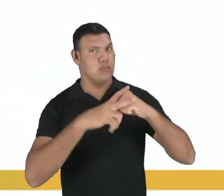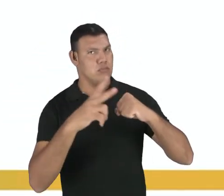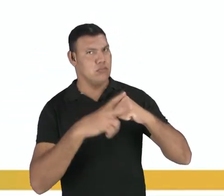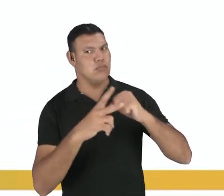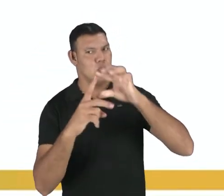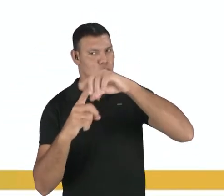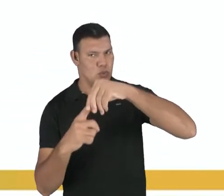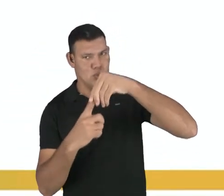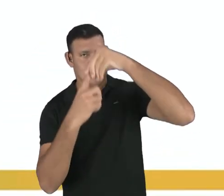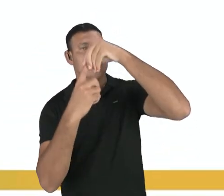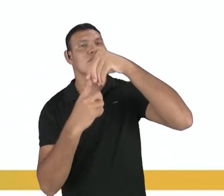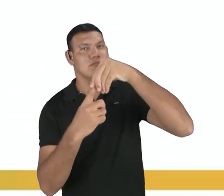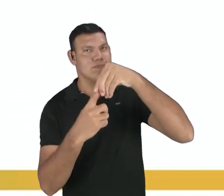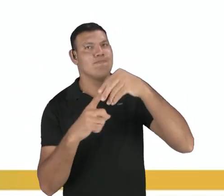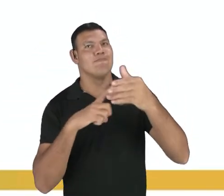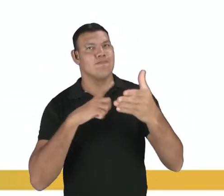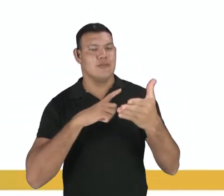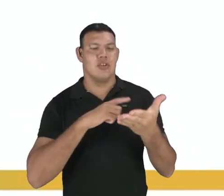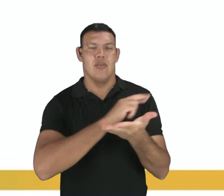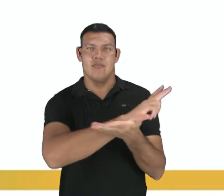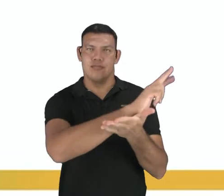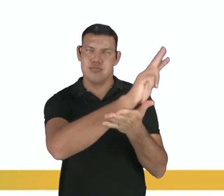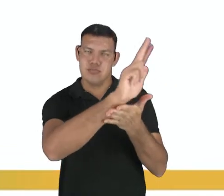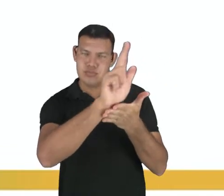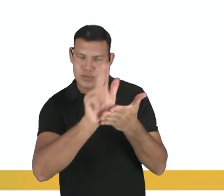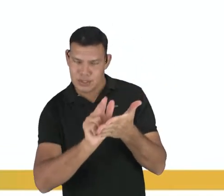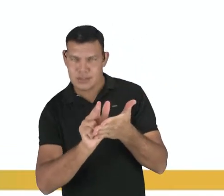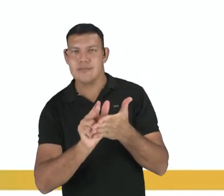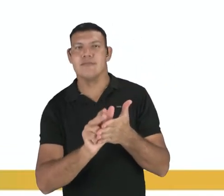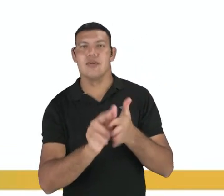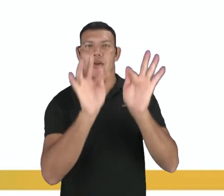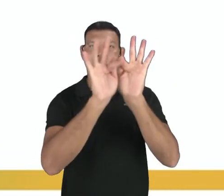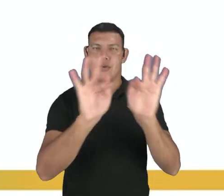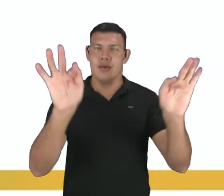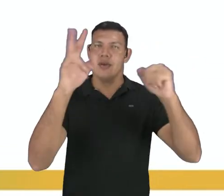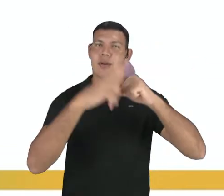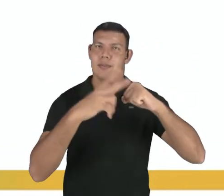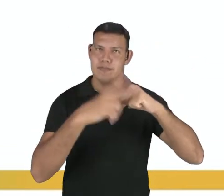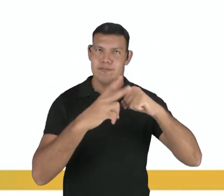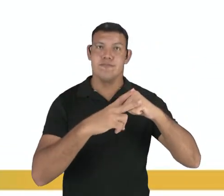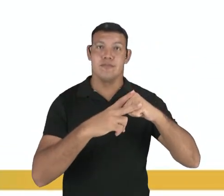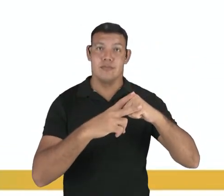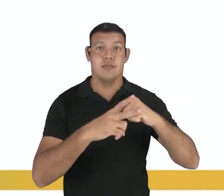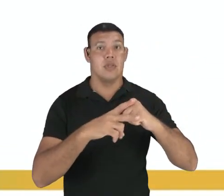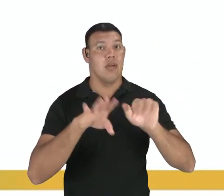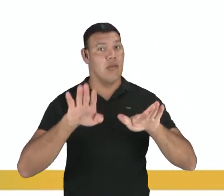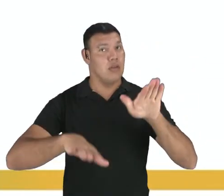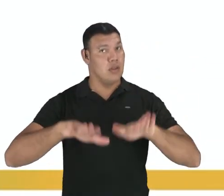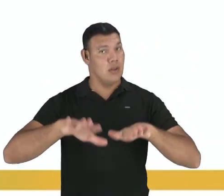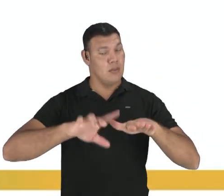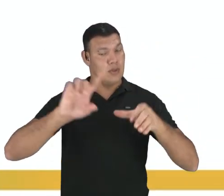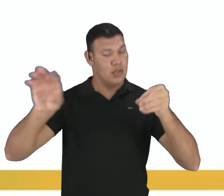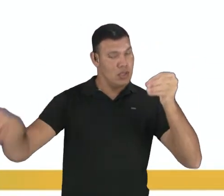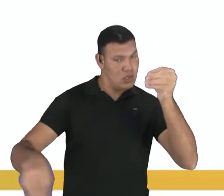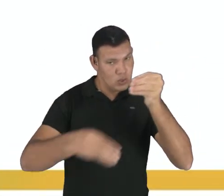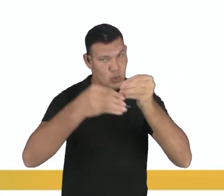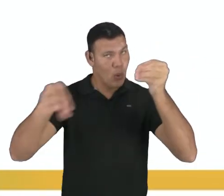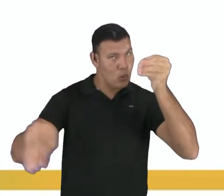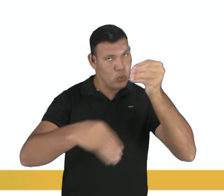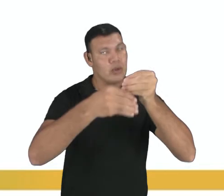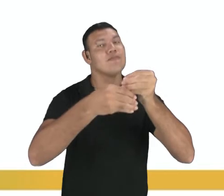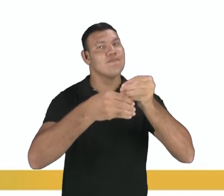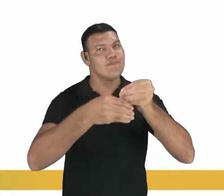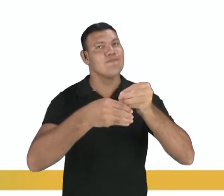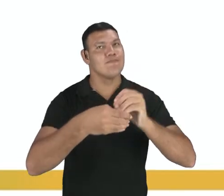pode se transformar em vários phrasal verbs, dependendo do complemento. E o turn também é